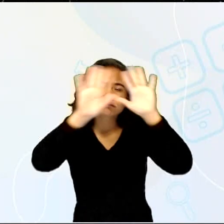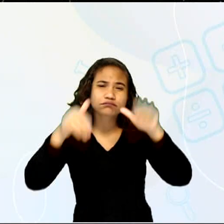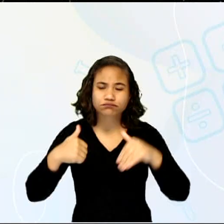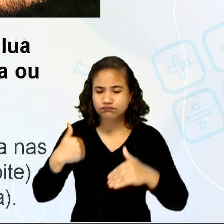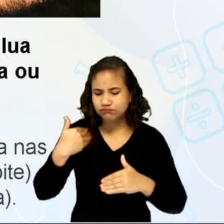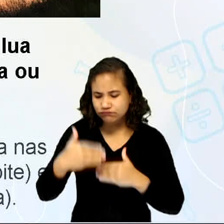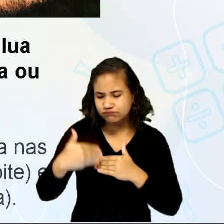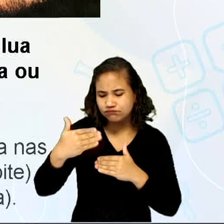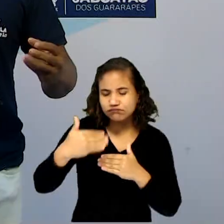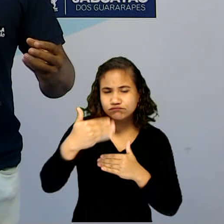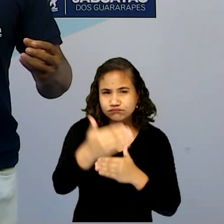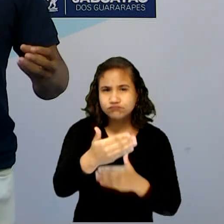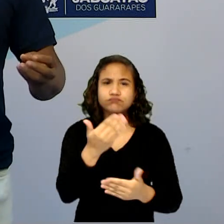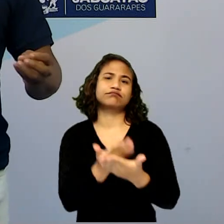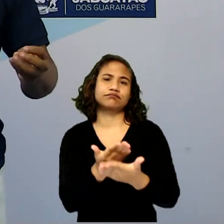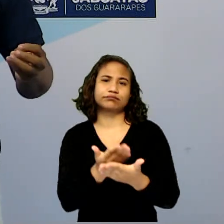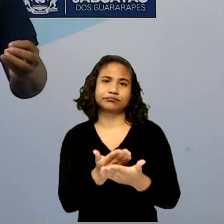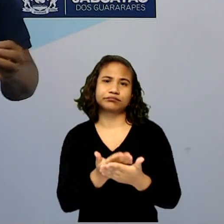nossa aula.